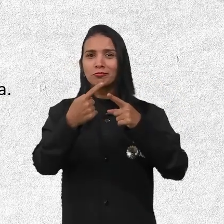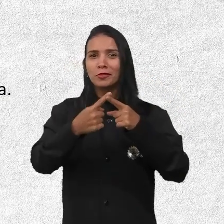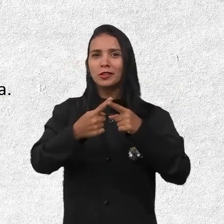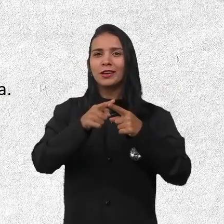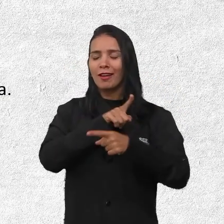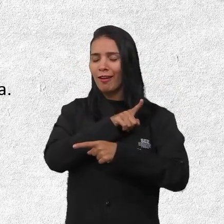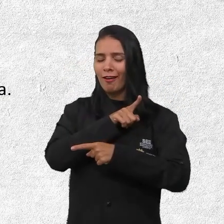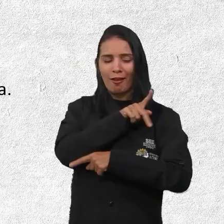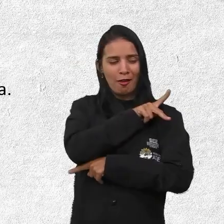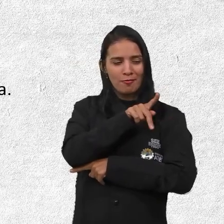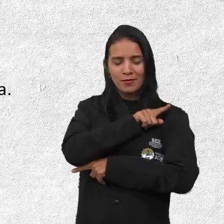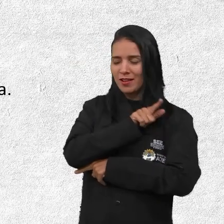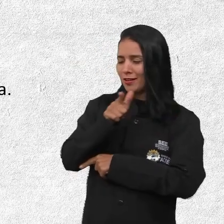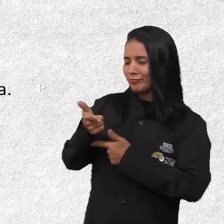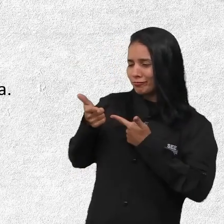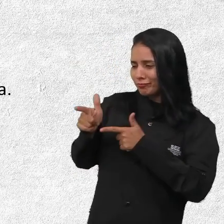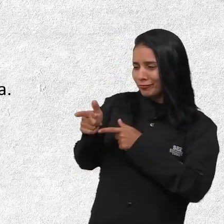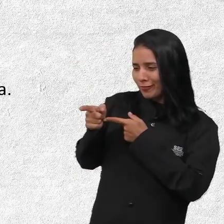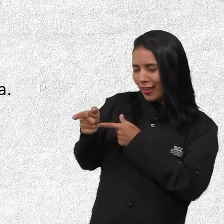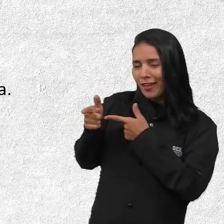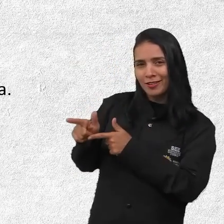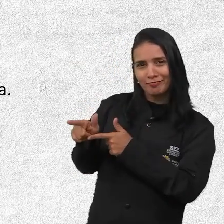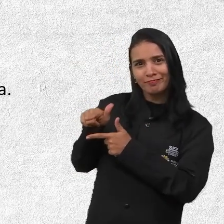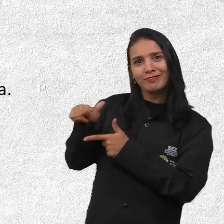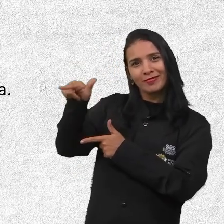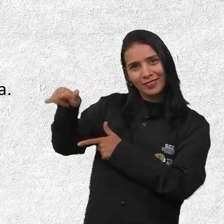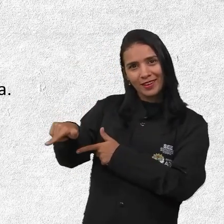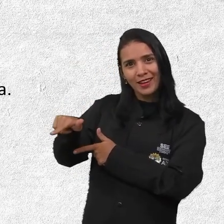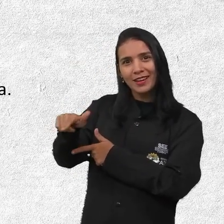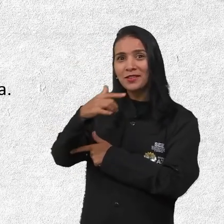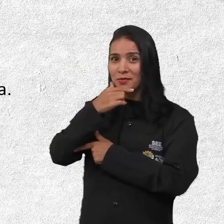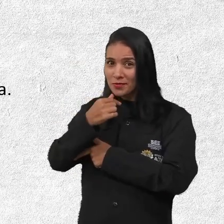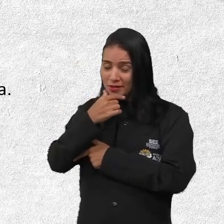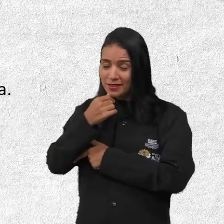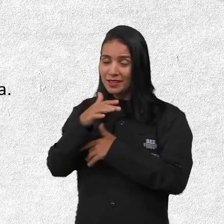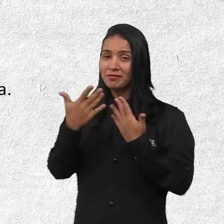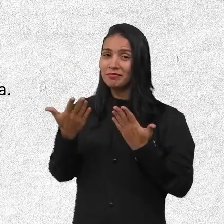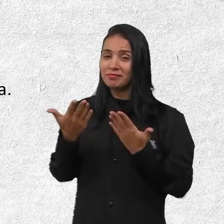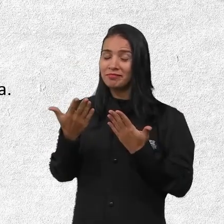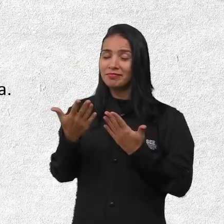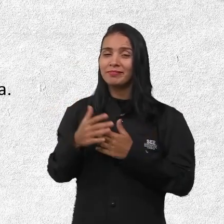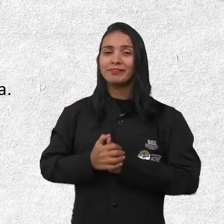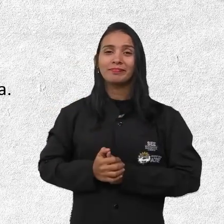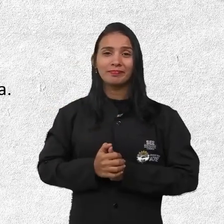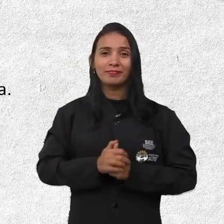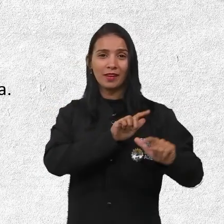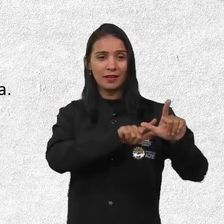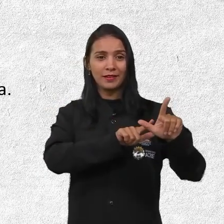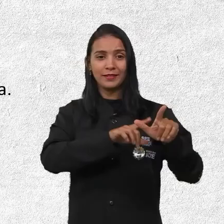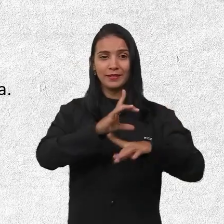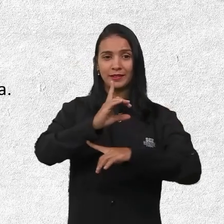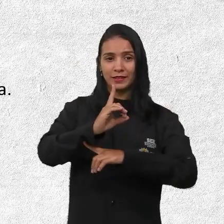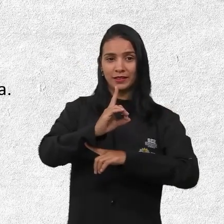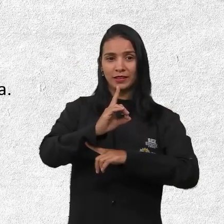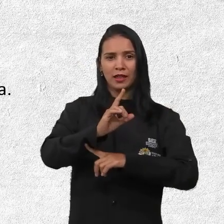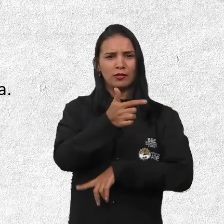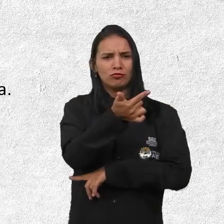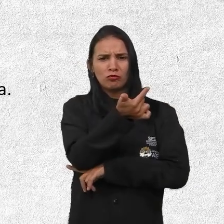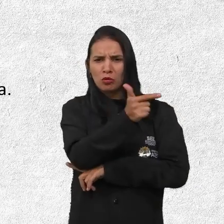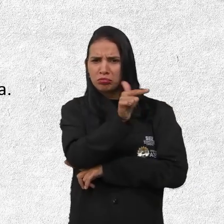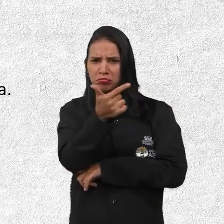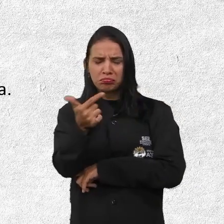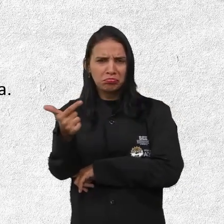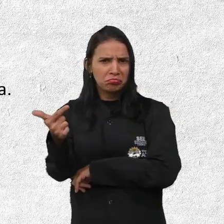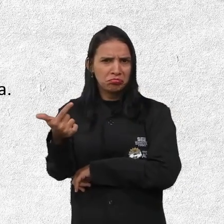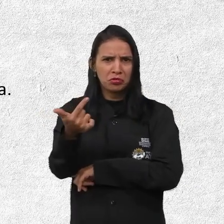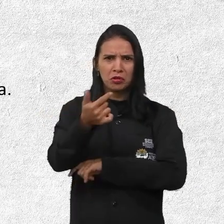ou polissemia. Será que ela realmente zombou do que ele disse? Letra D. Não há recursos de